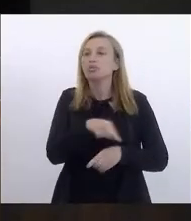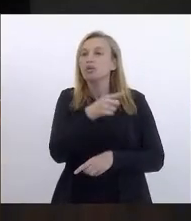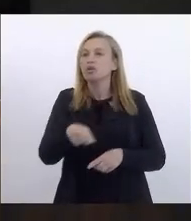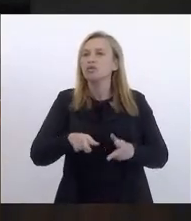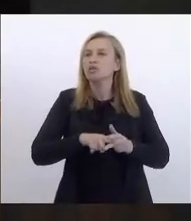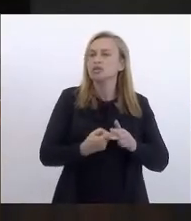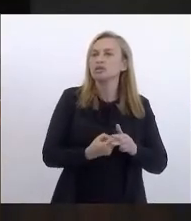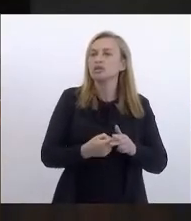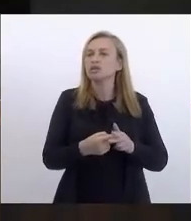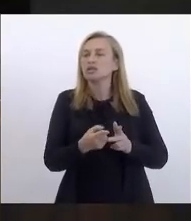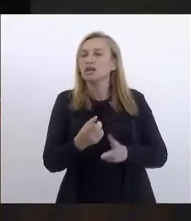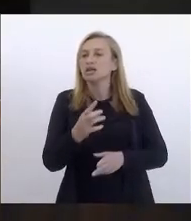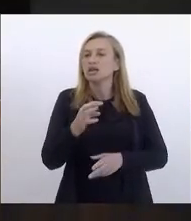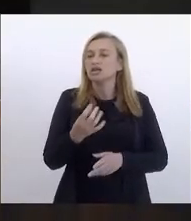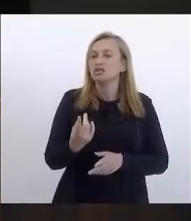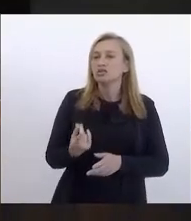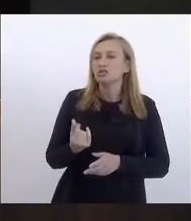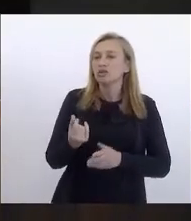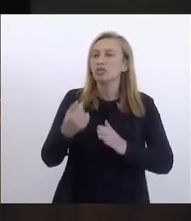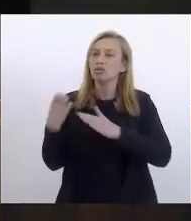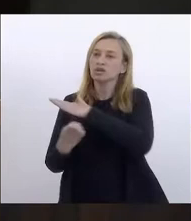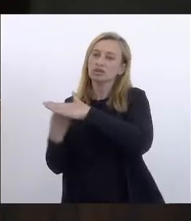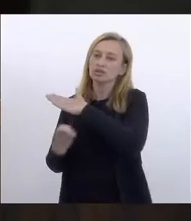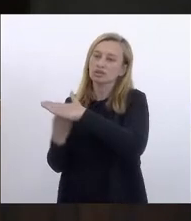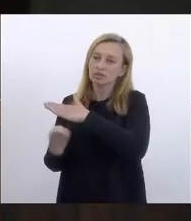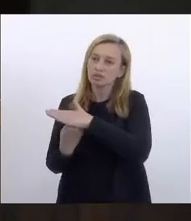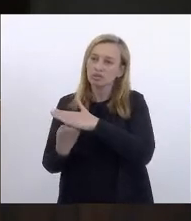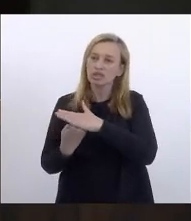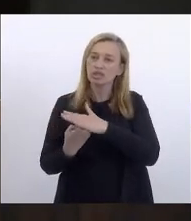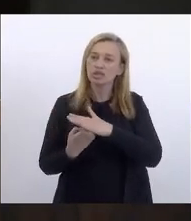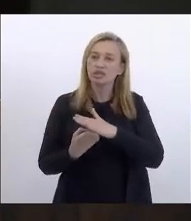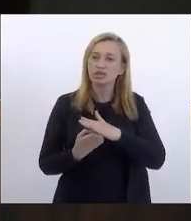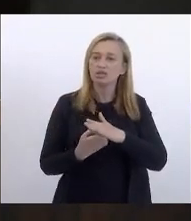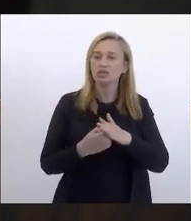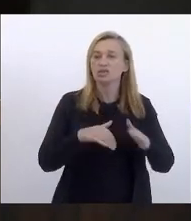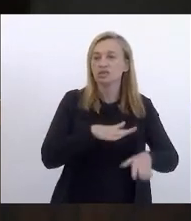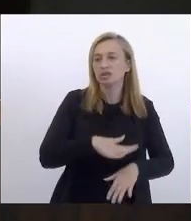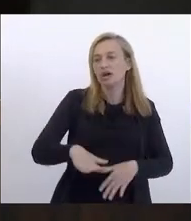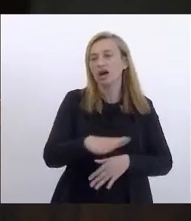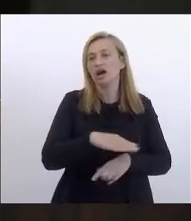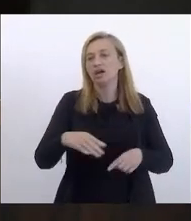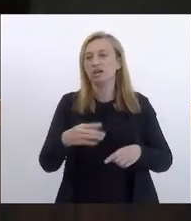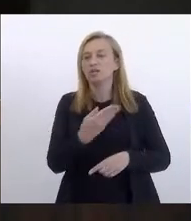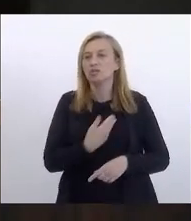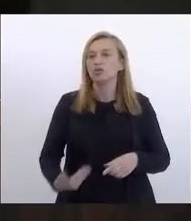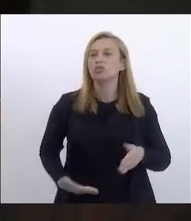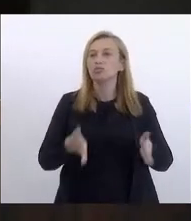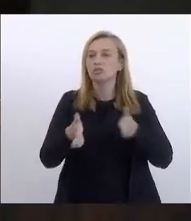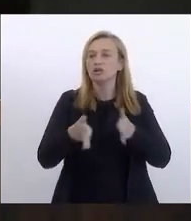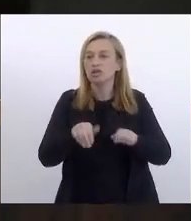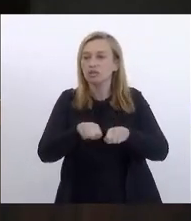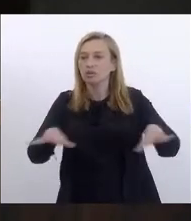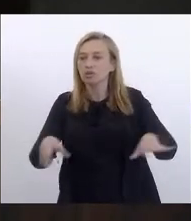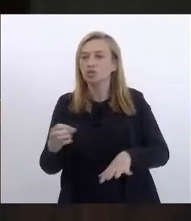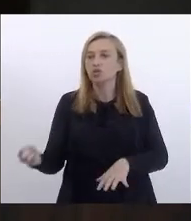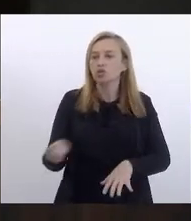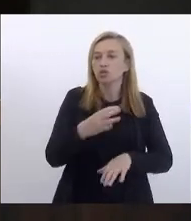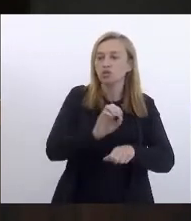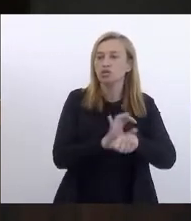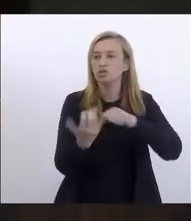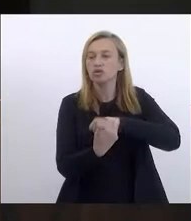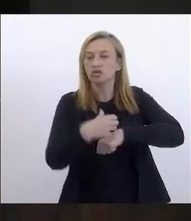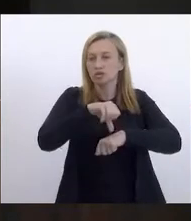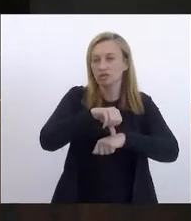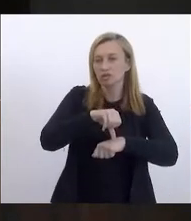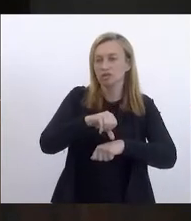reajuste a maior das tarifas realizadas pelas concessionárias e permissionárias dos serviços públicos enquanto perdura a pandemia função do novo coronavírus de covid-19